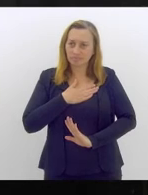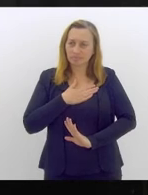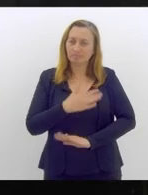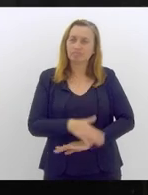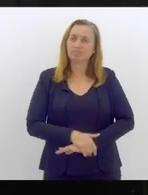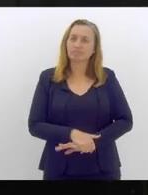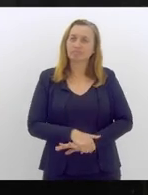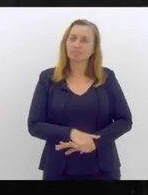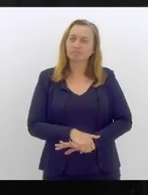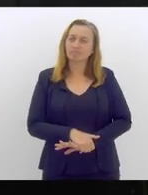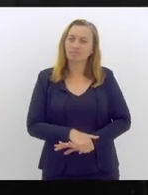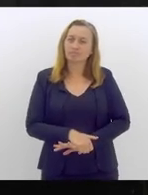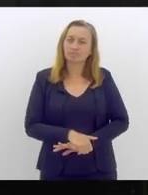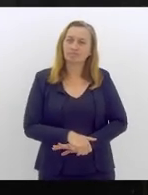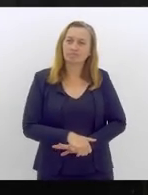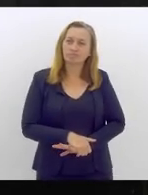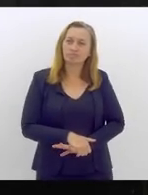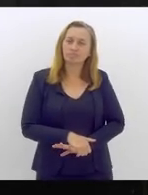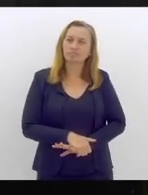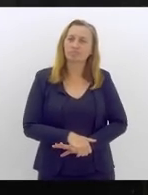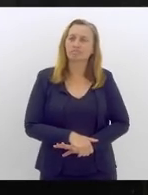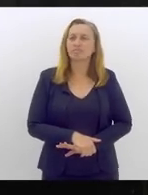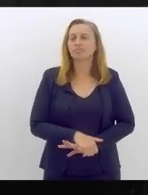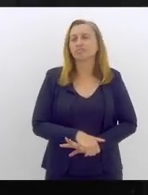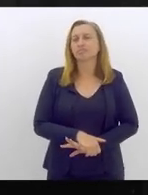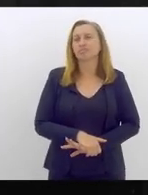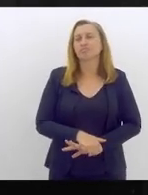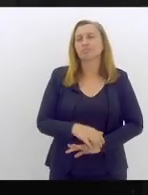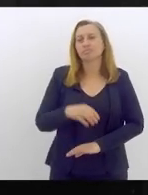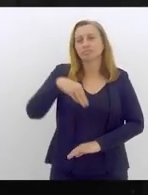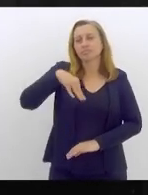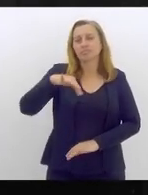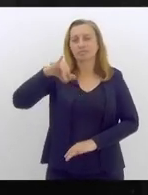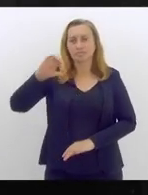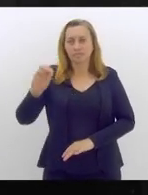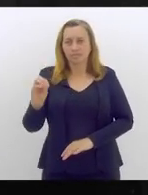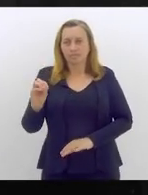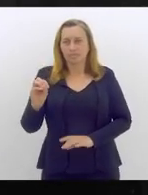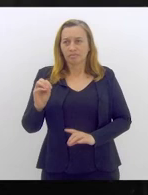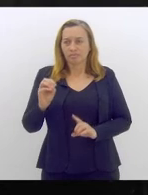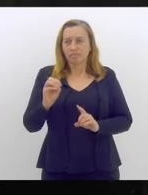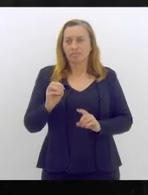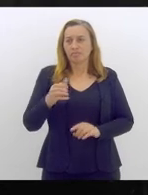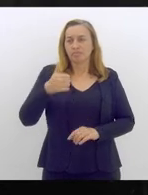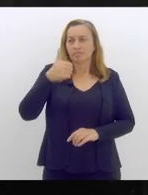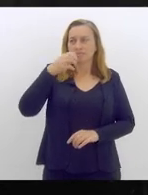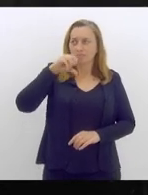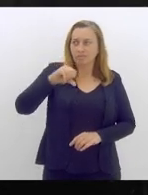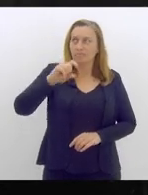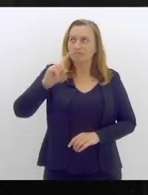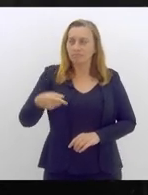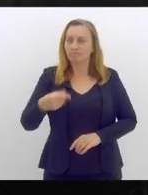que virou lei foi sancionada em maio deste ano a lei